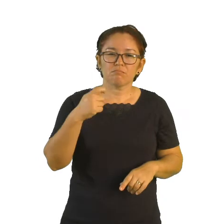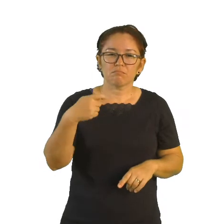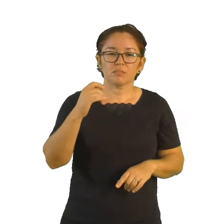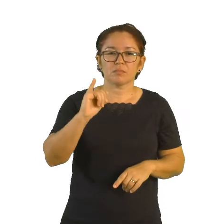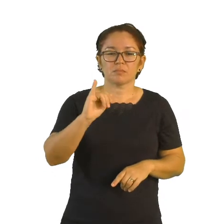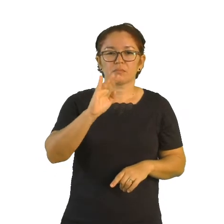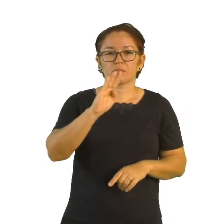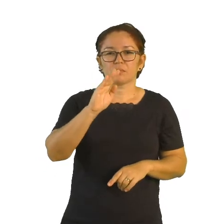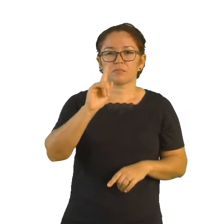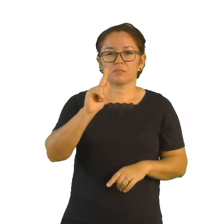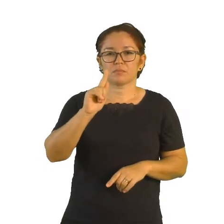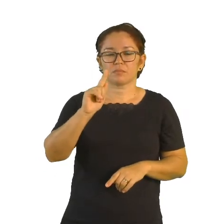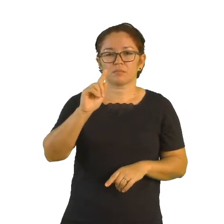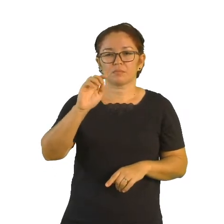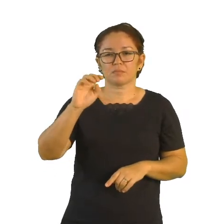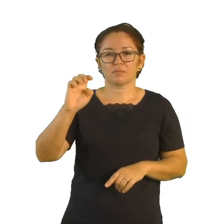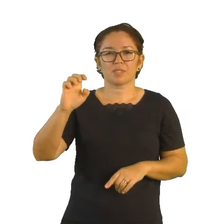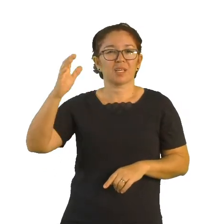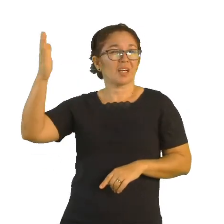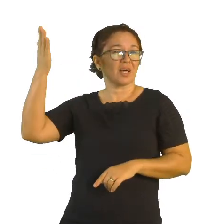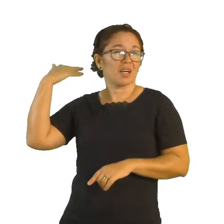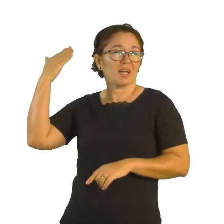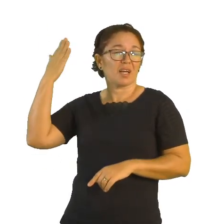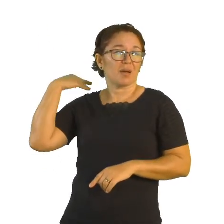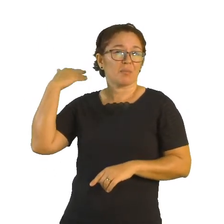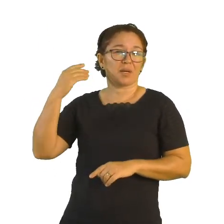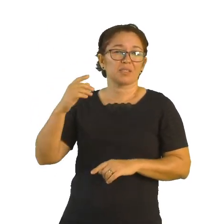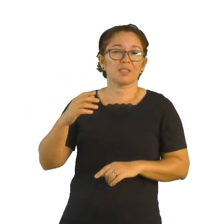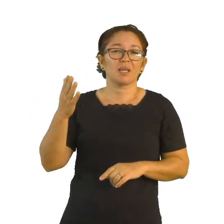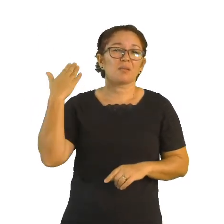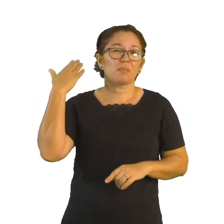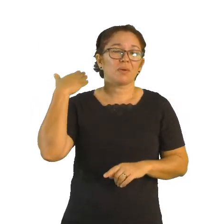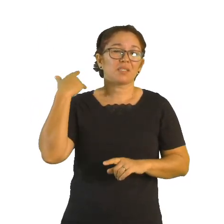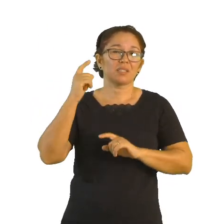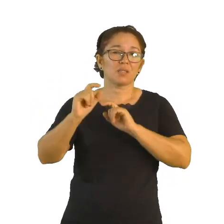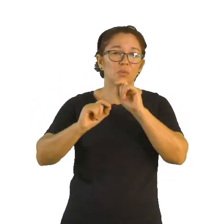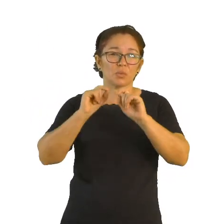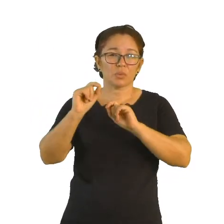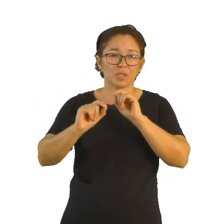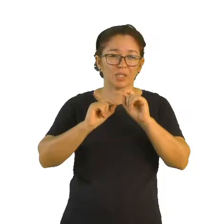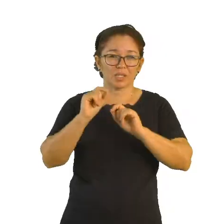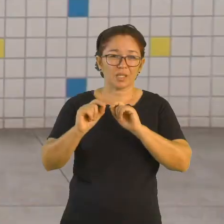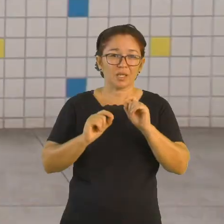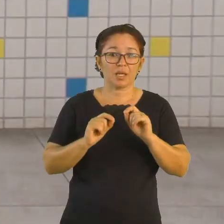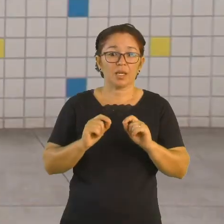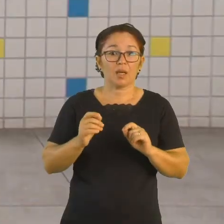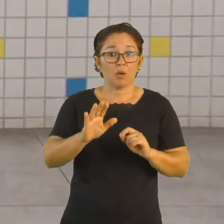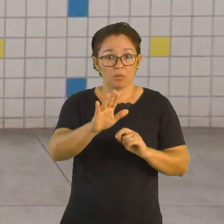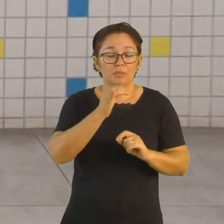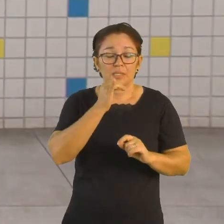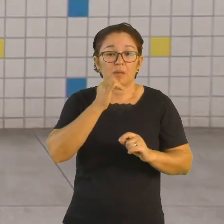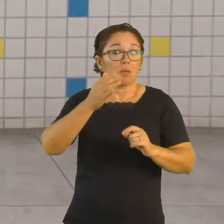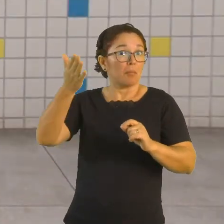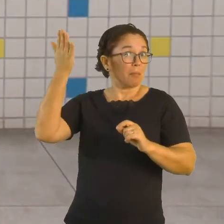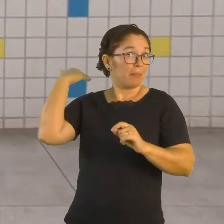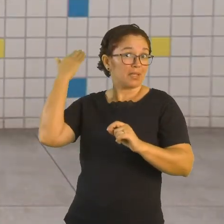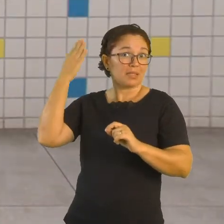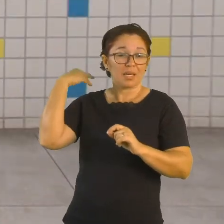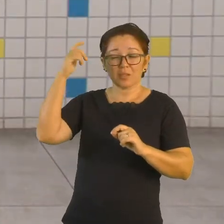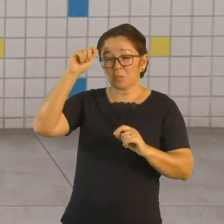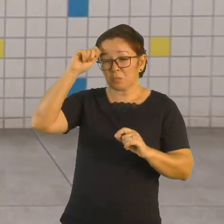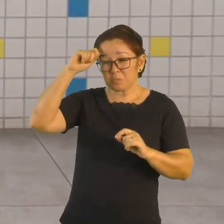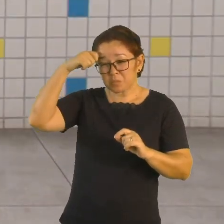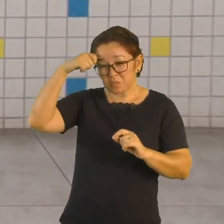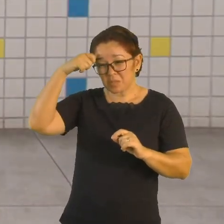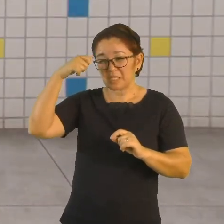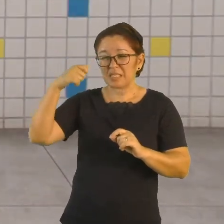e 2015, aumentou o número de negros entre os brasileiros mais ricos, de